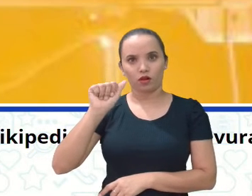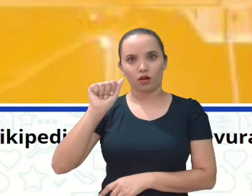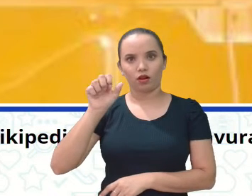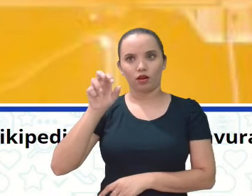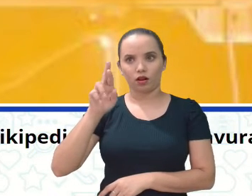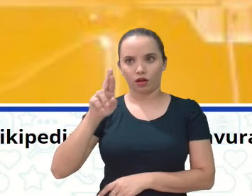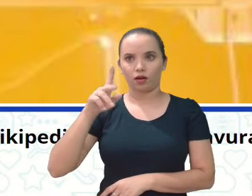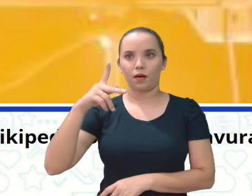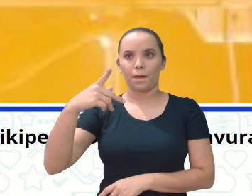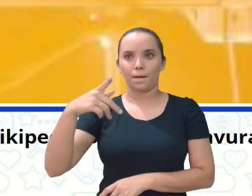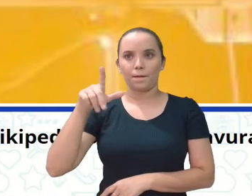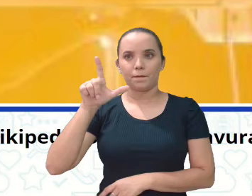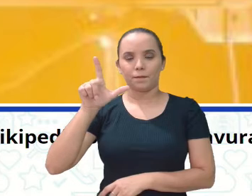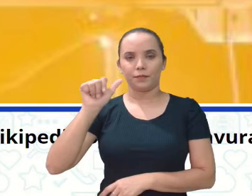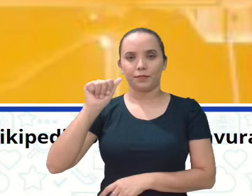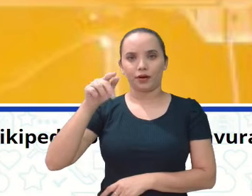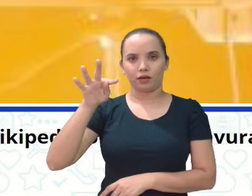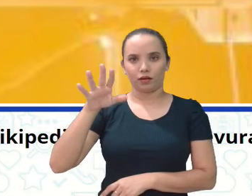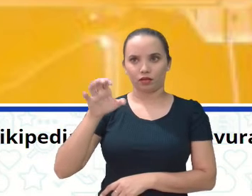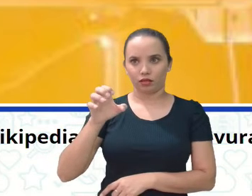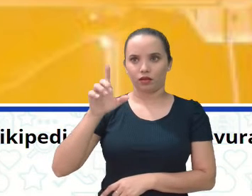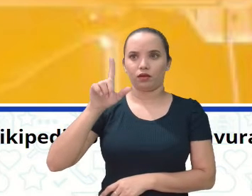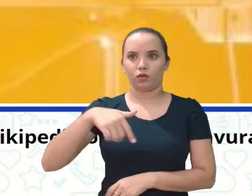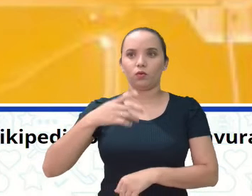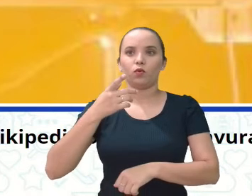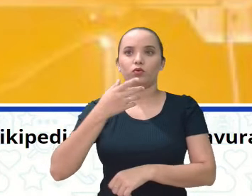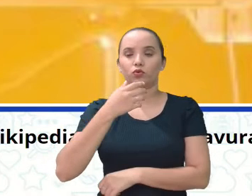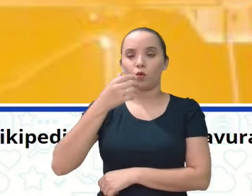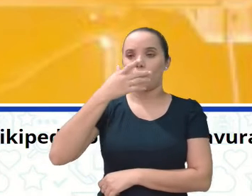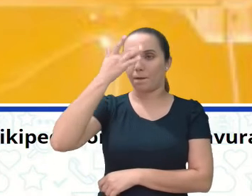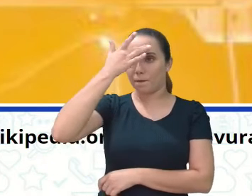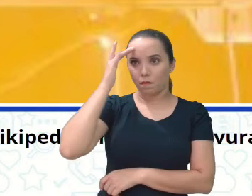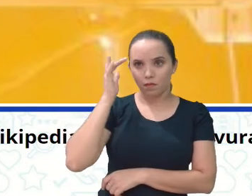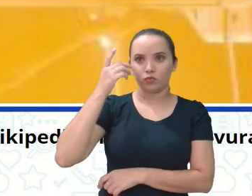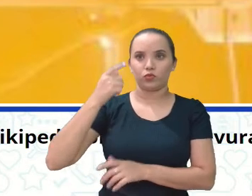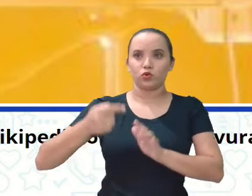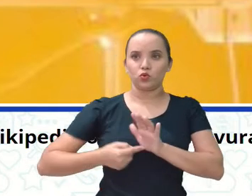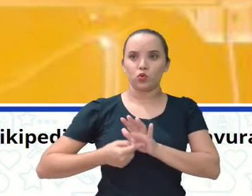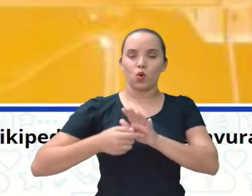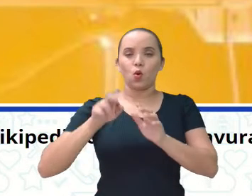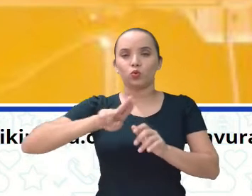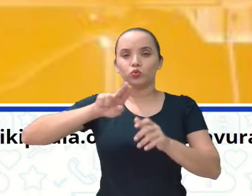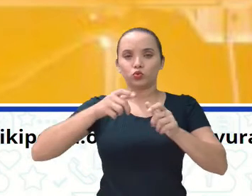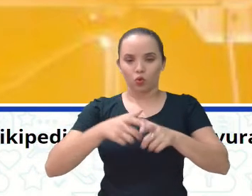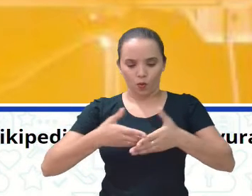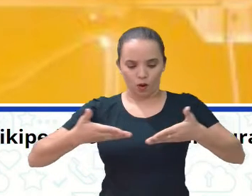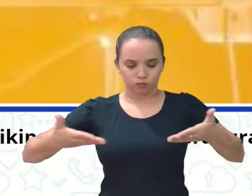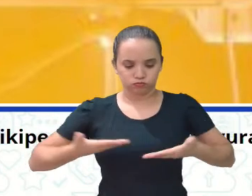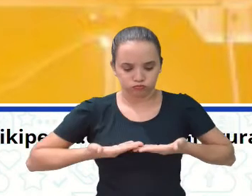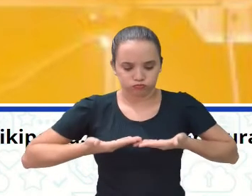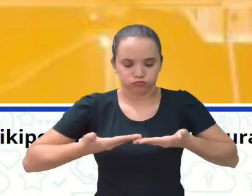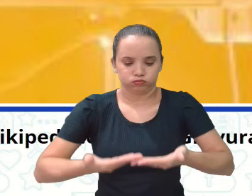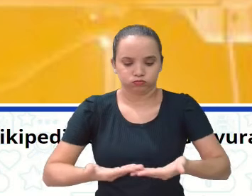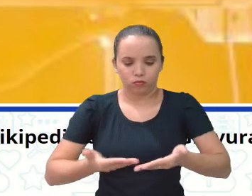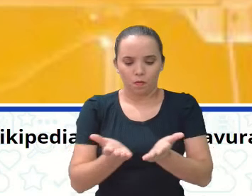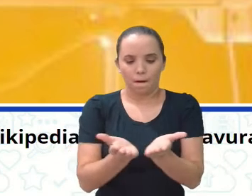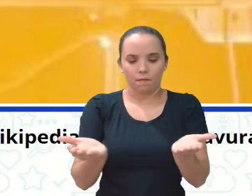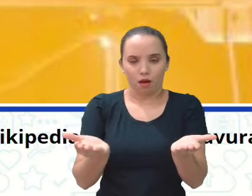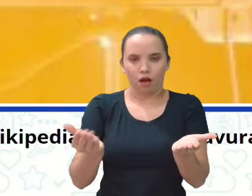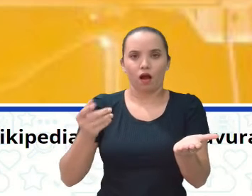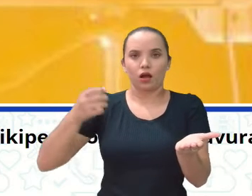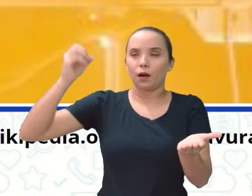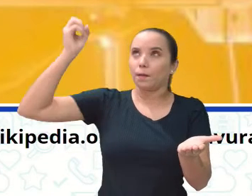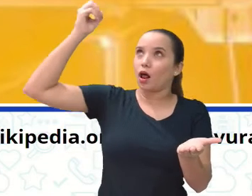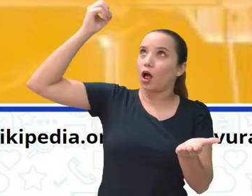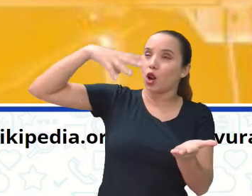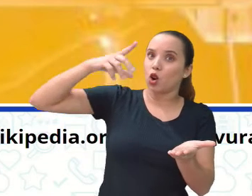Kit Howard, na sua investigação, expôs a chapa de polímero à luz solar, né? E a luz solar,